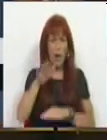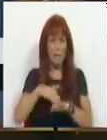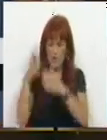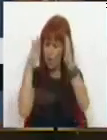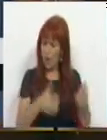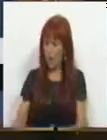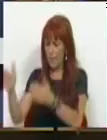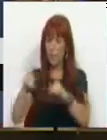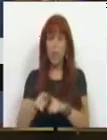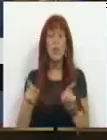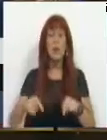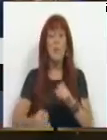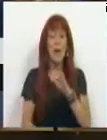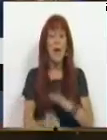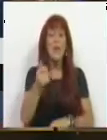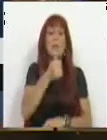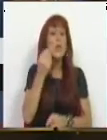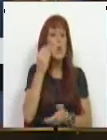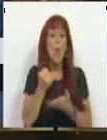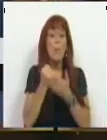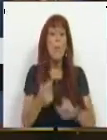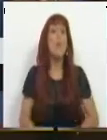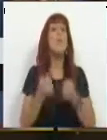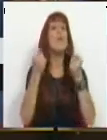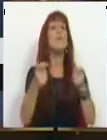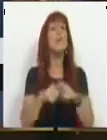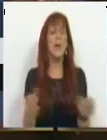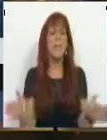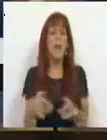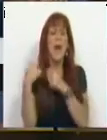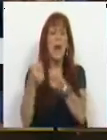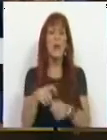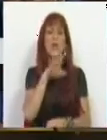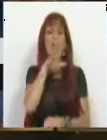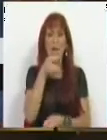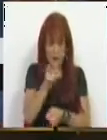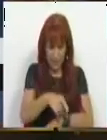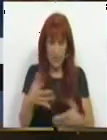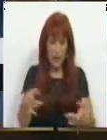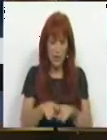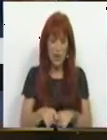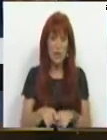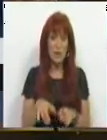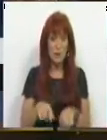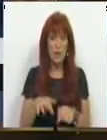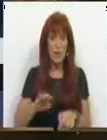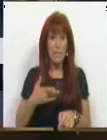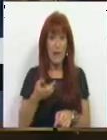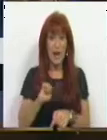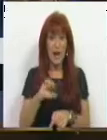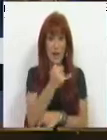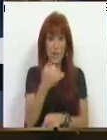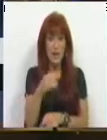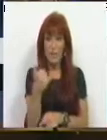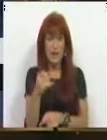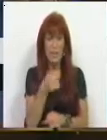produz. Urge também criar medidas de apoio ao investimento na pequena agricultura familiar. No PDR 2020 não